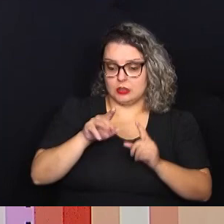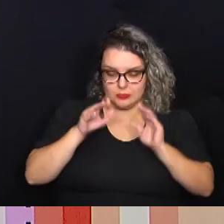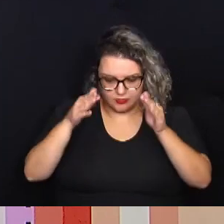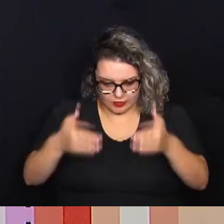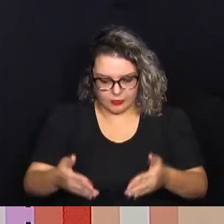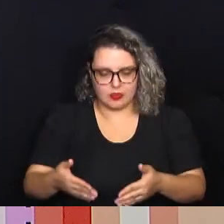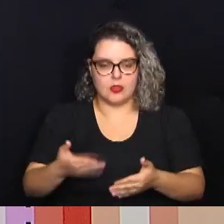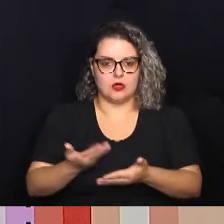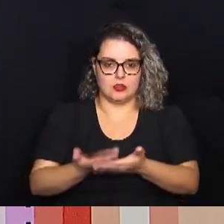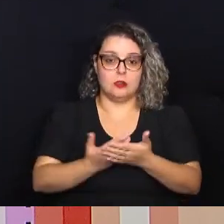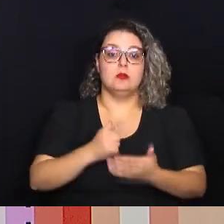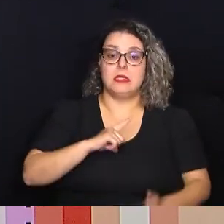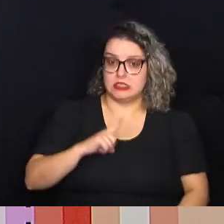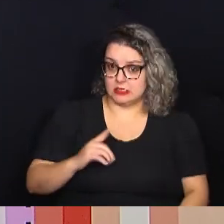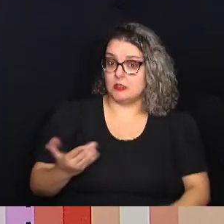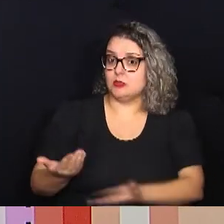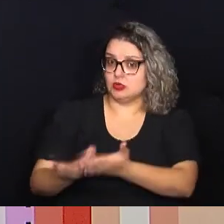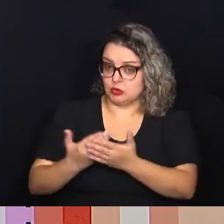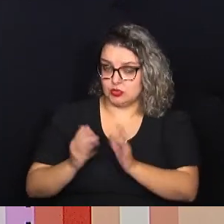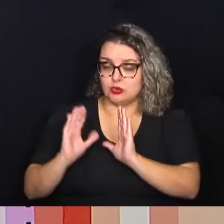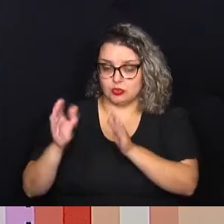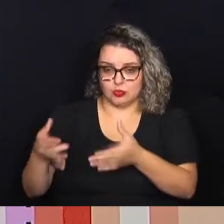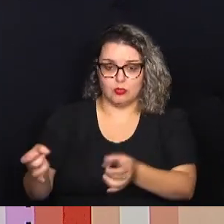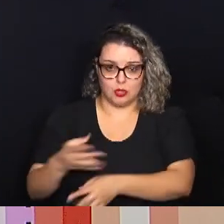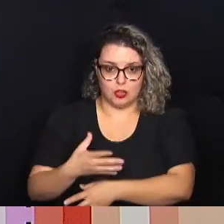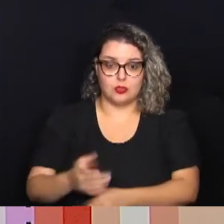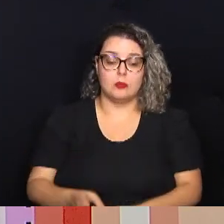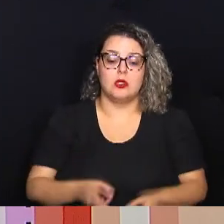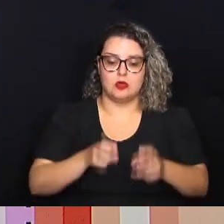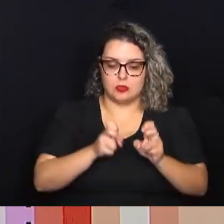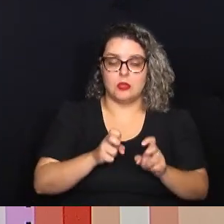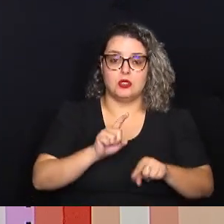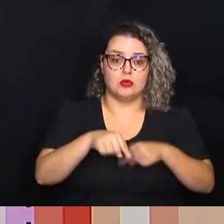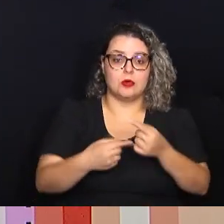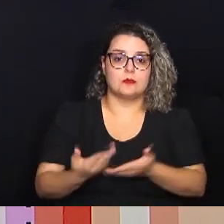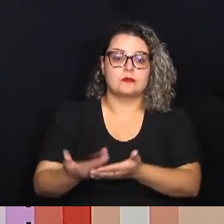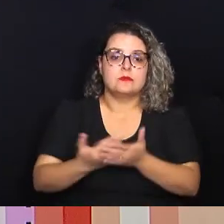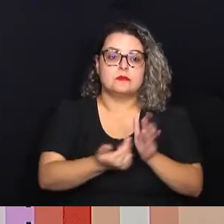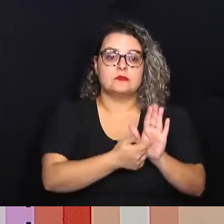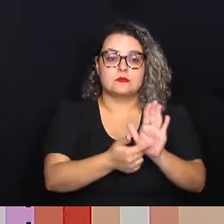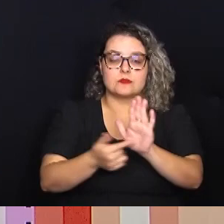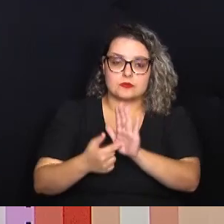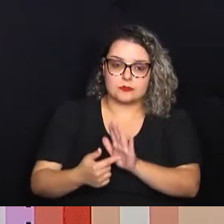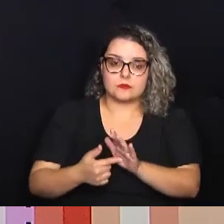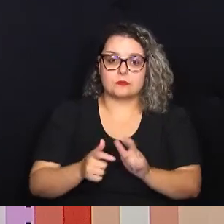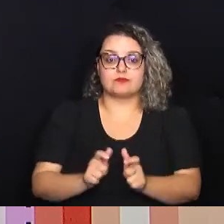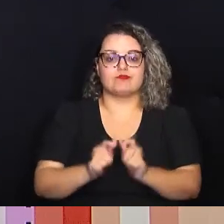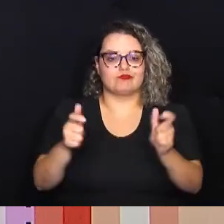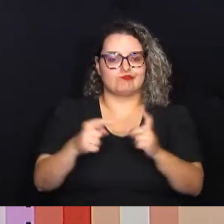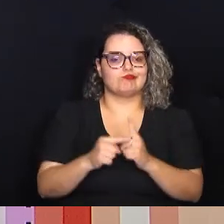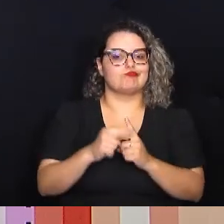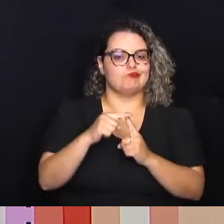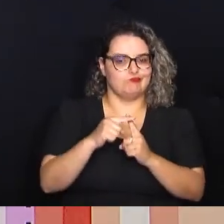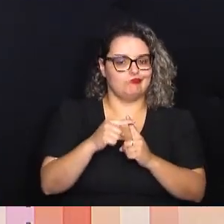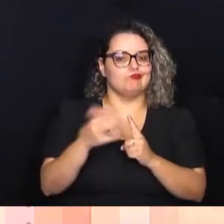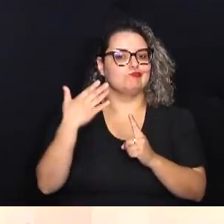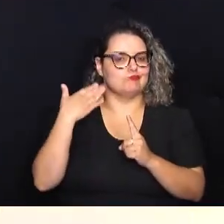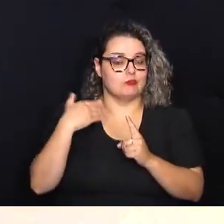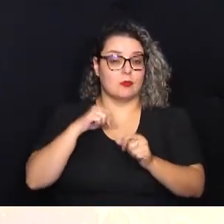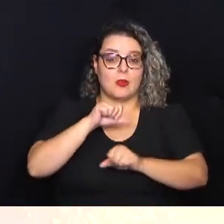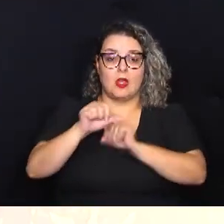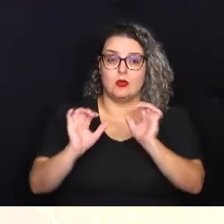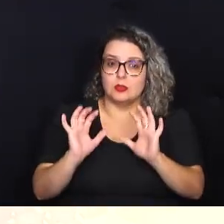não foi o foco desse estudo mas já existem estudos sobre isso mas o que nós identificamos e que outros estudos também mostram É de fato ao aumento da temperatura